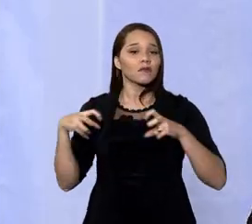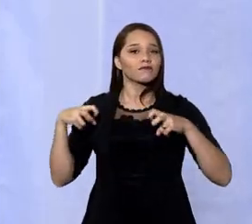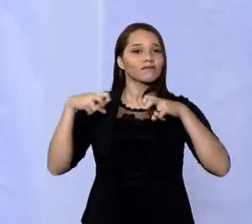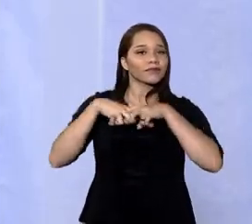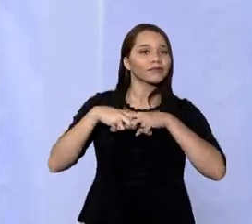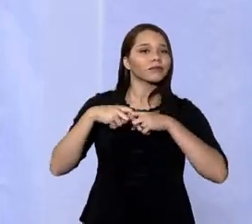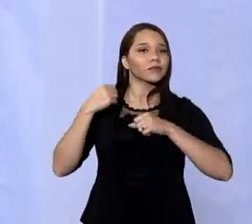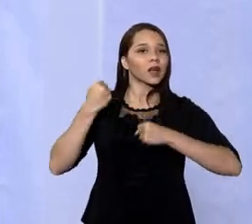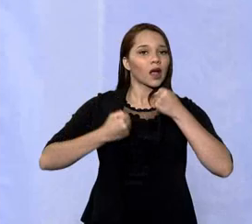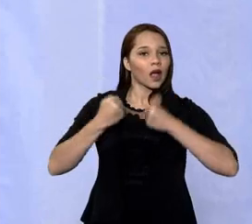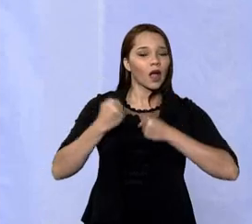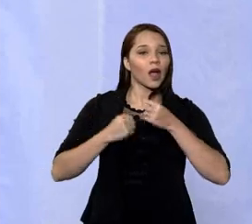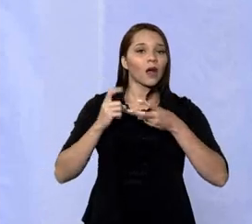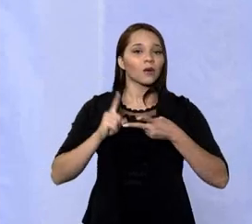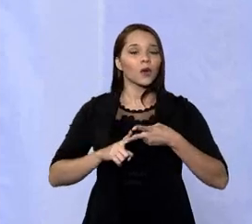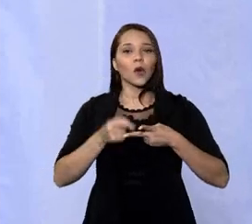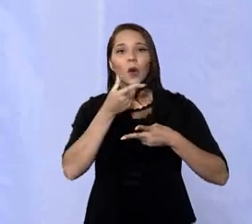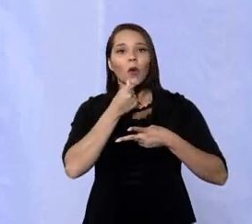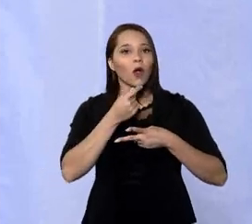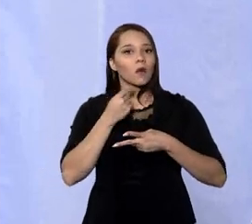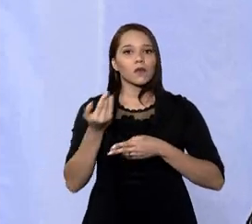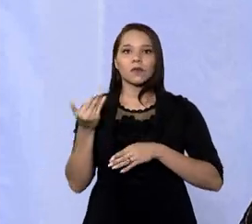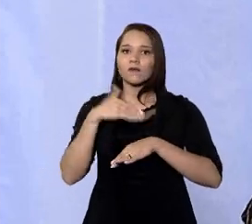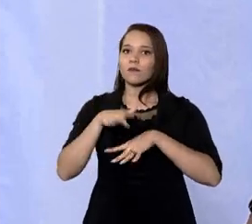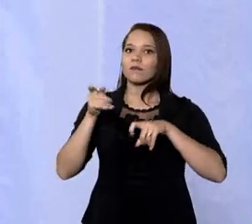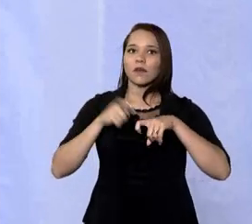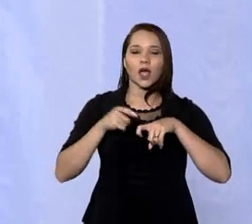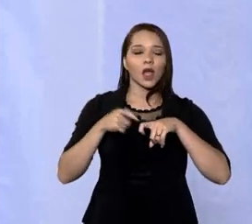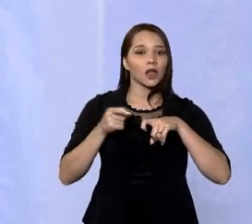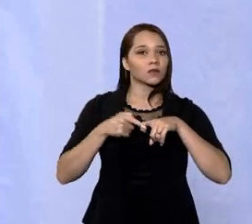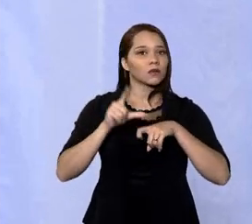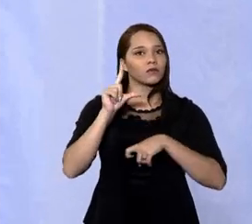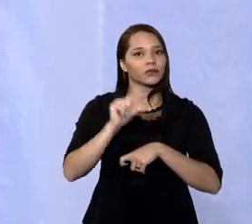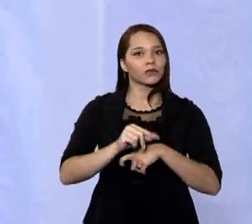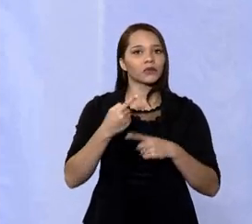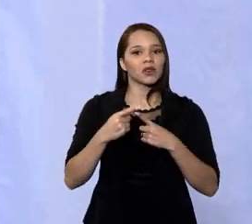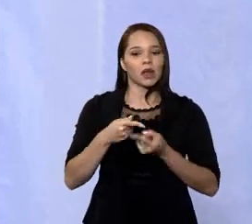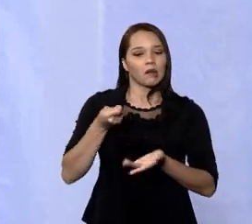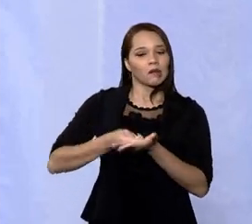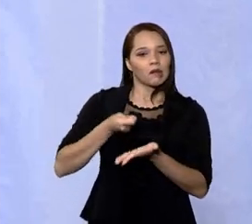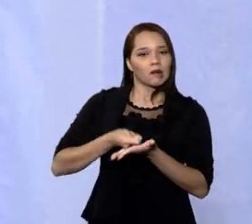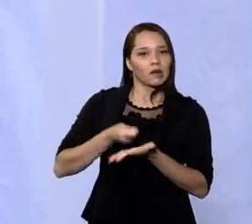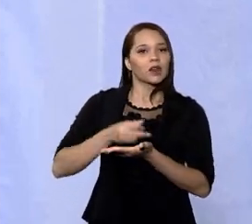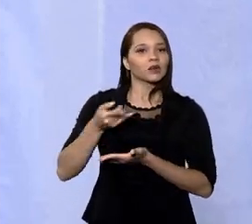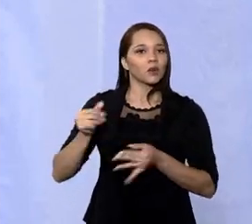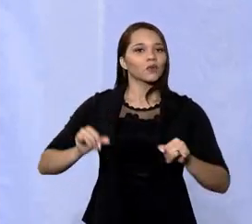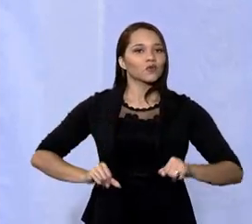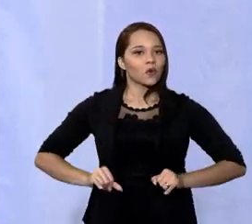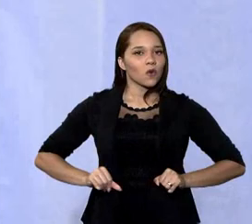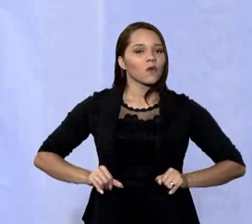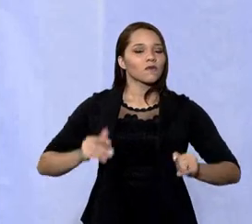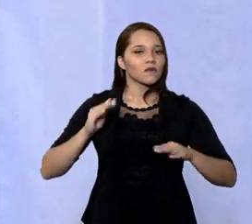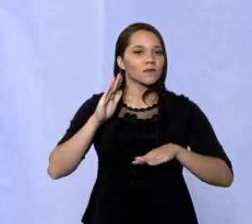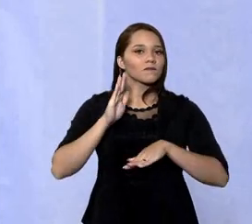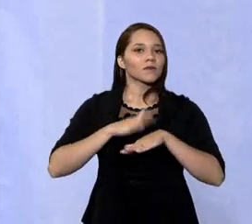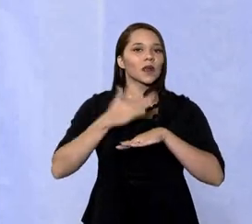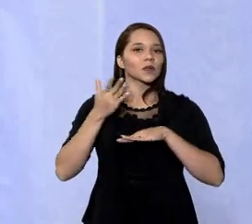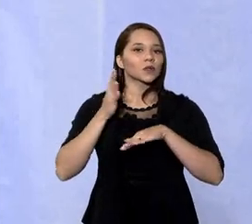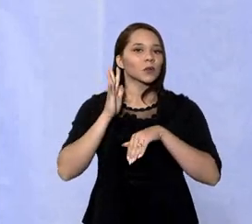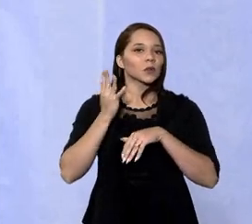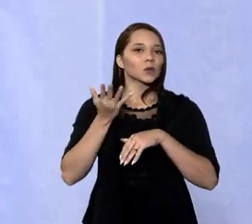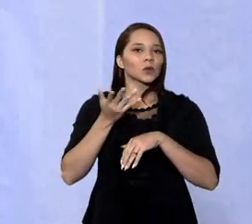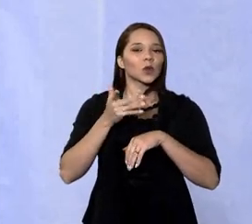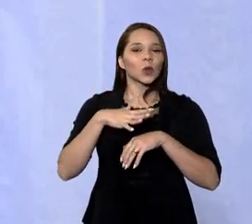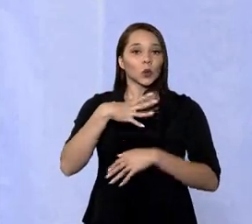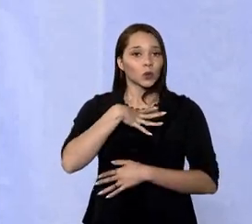envolvidos em acidentes de trânsito eles vão menos ao médico por conta da rigidez que se impõe aos homens então eles vão sofrer mais com